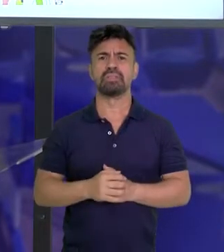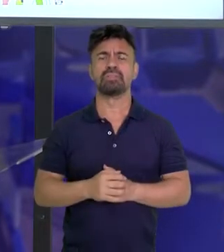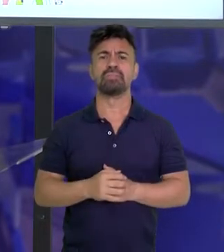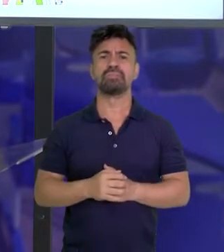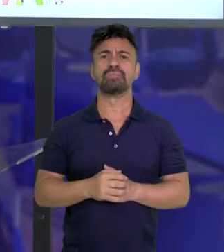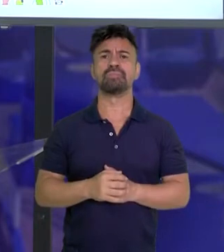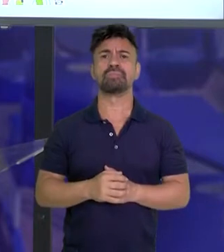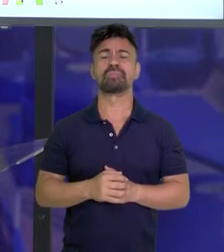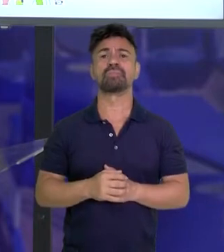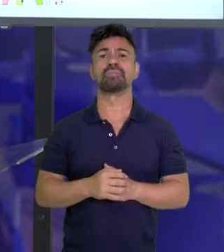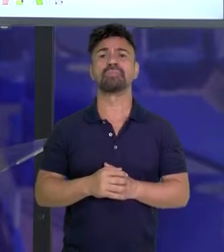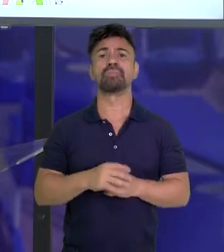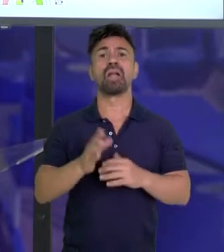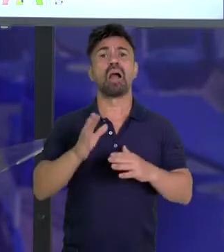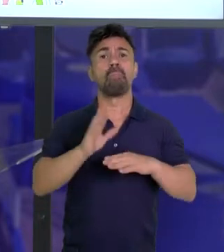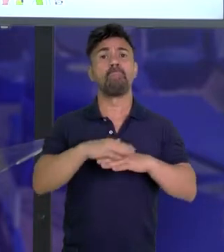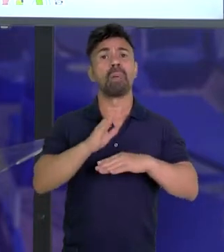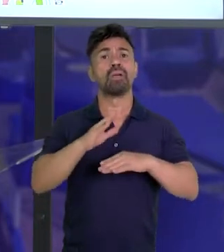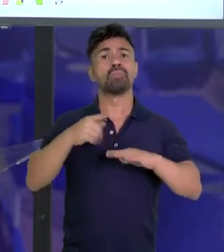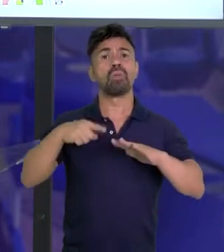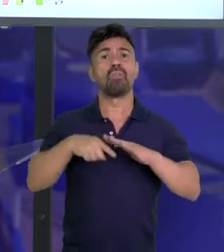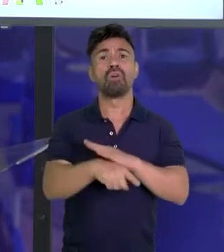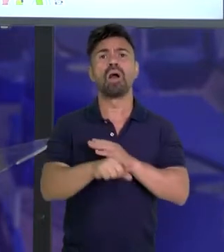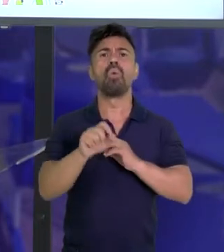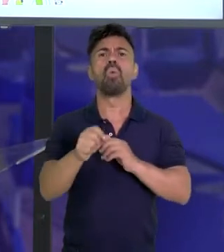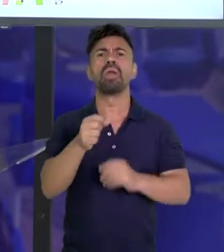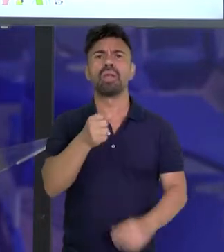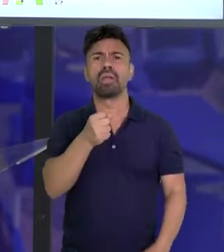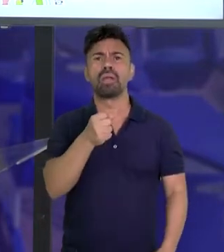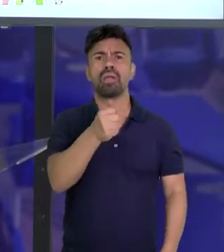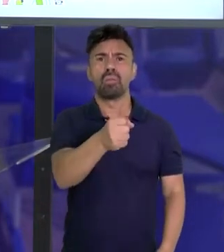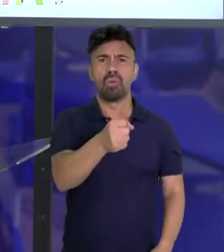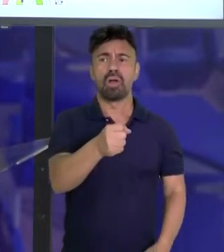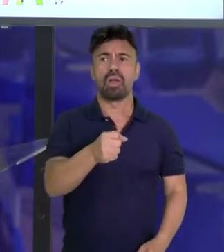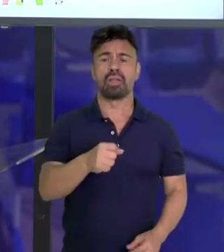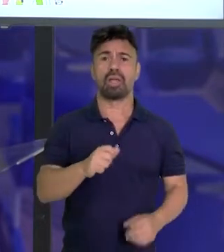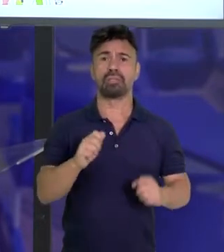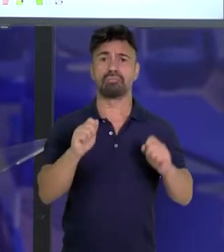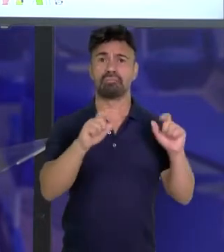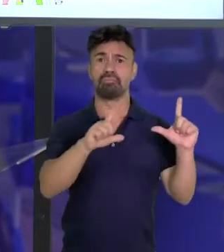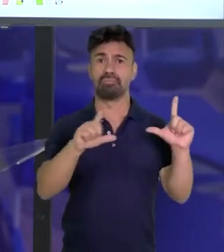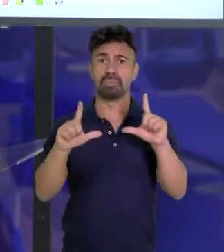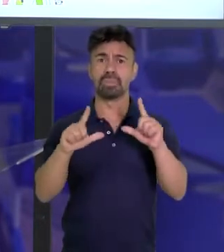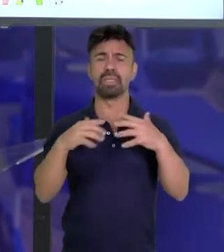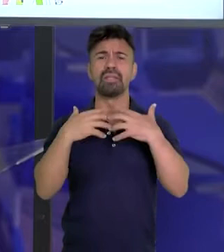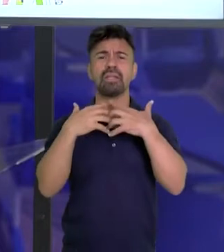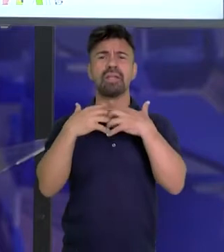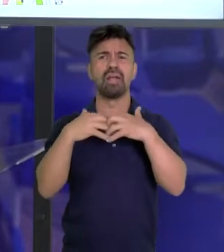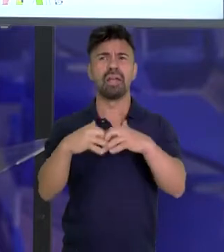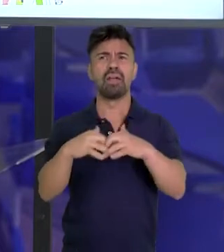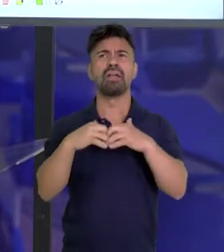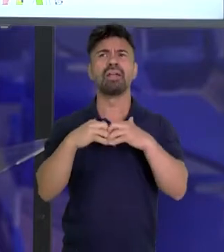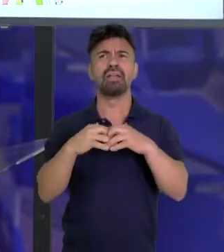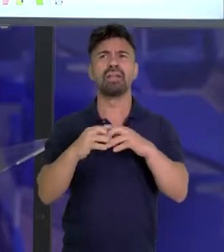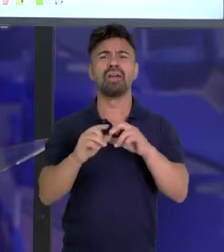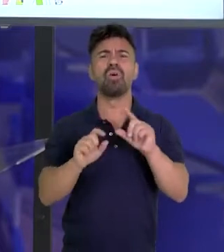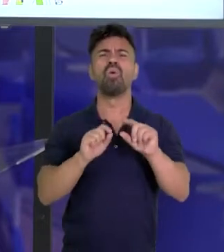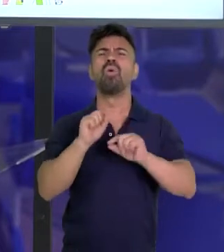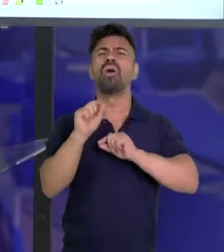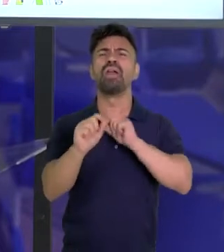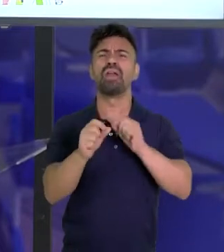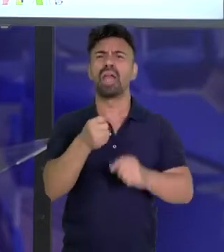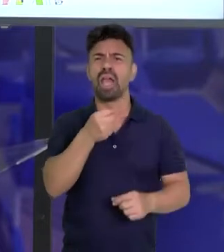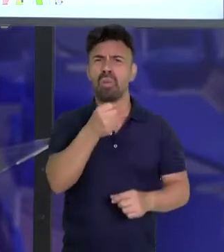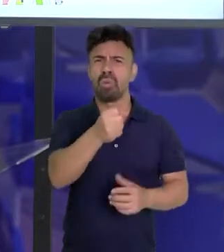um pouquinho mais em profundidade sobre o que é reportagem? Então, nesse slide, eu queria que vocês refletissem comigo. O que é